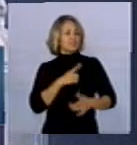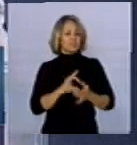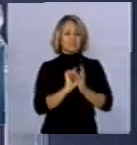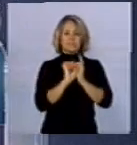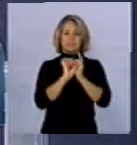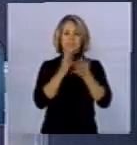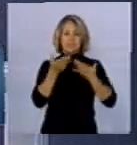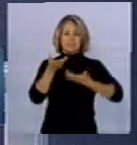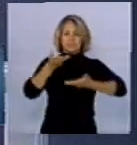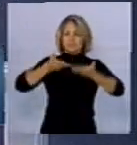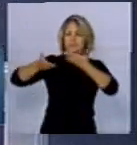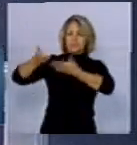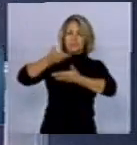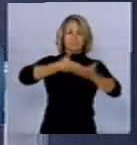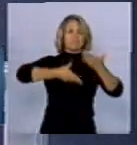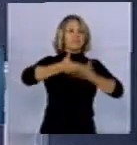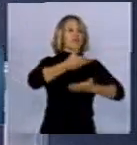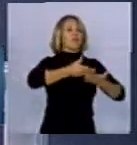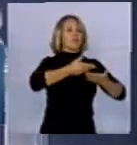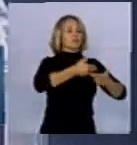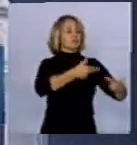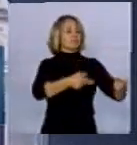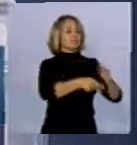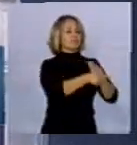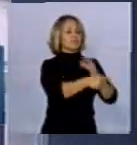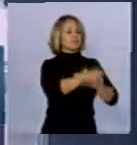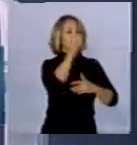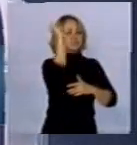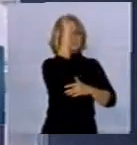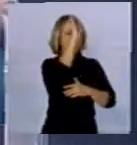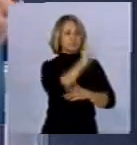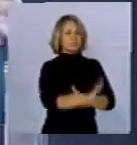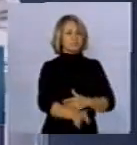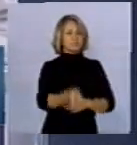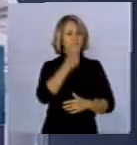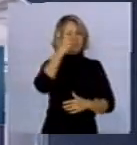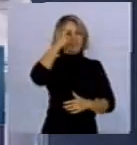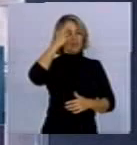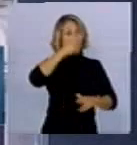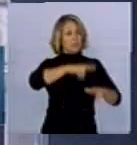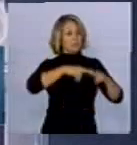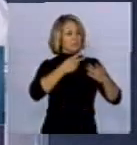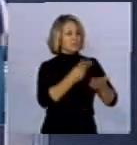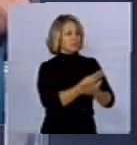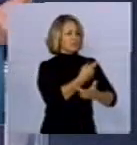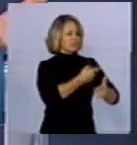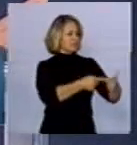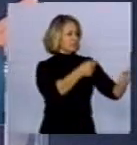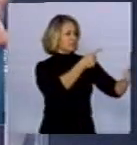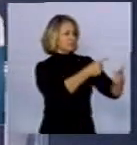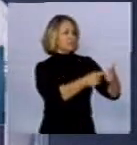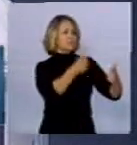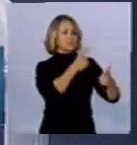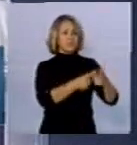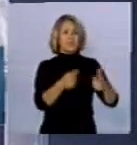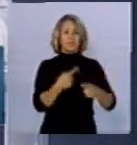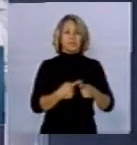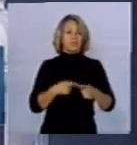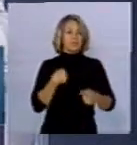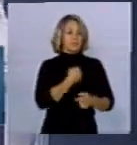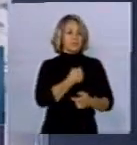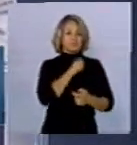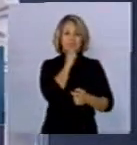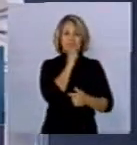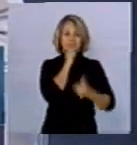do produto cultural e com esse praticou muito dumping porque não estamos sujeitos as regras